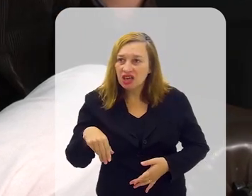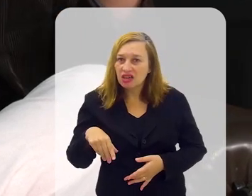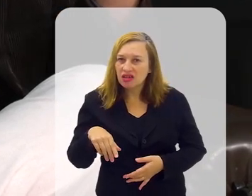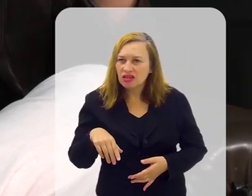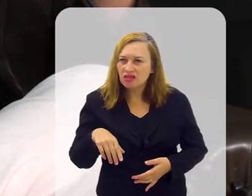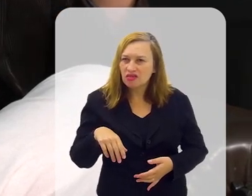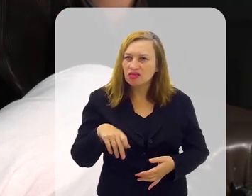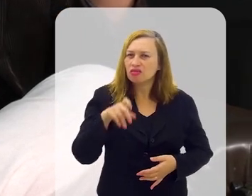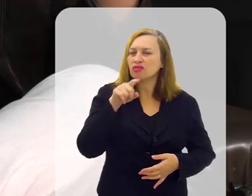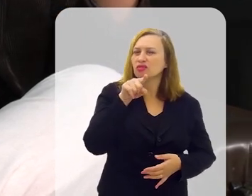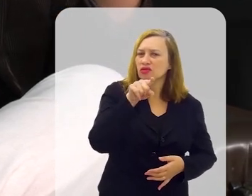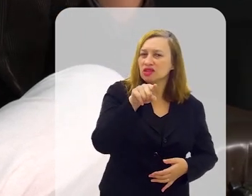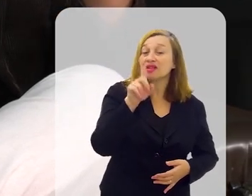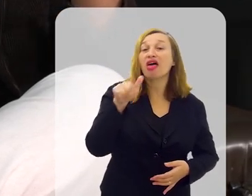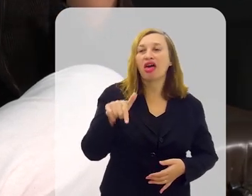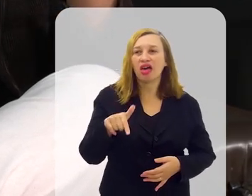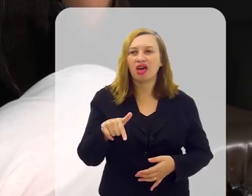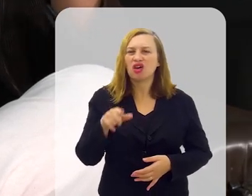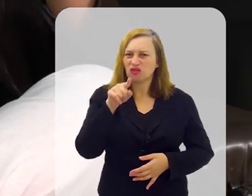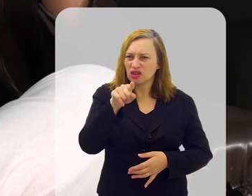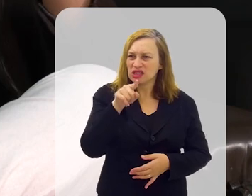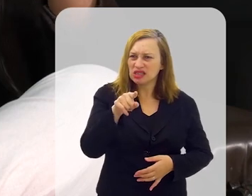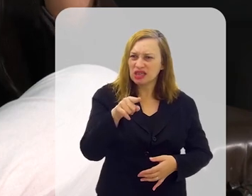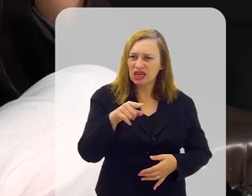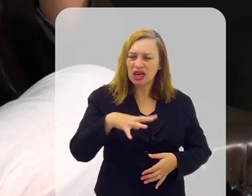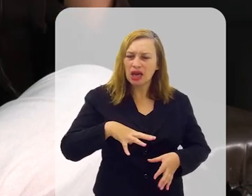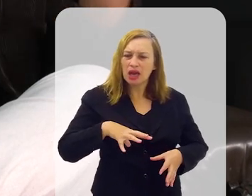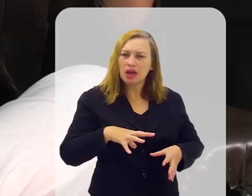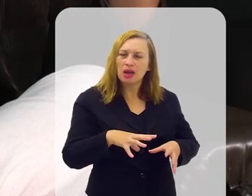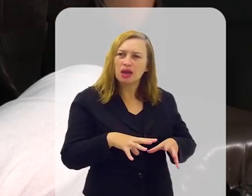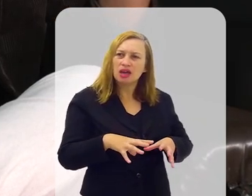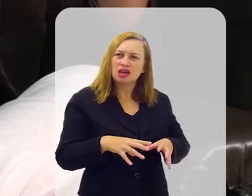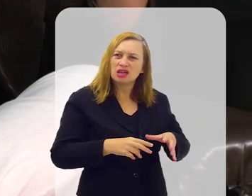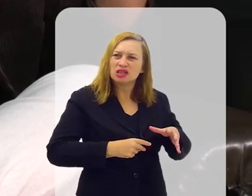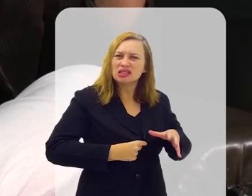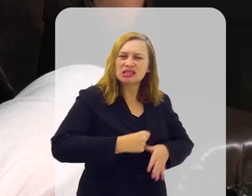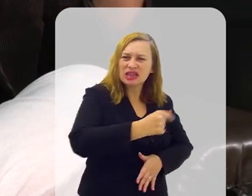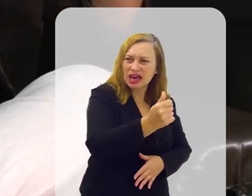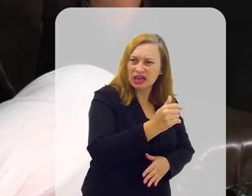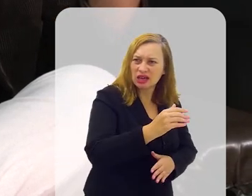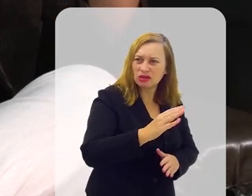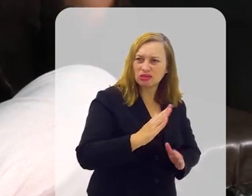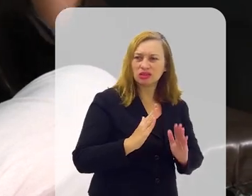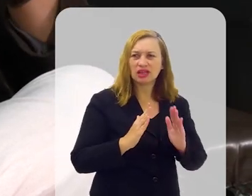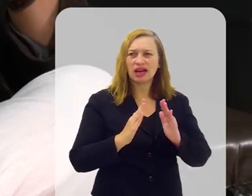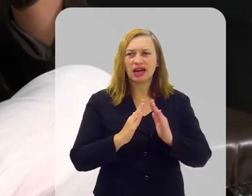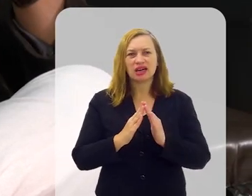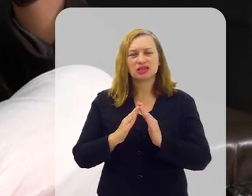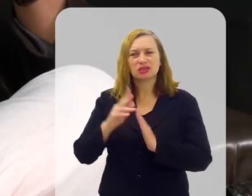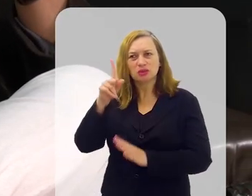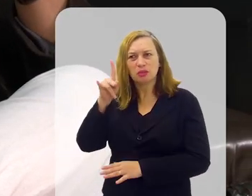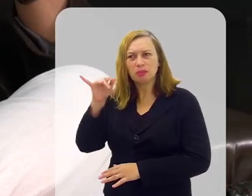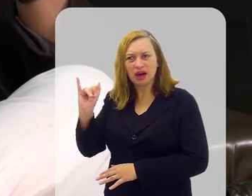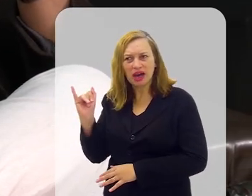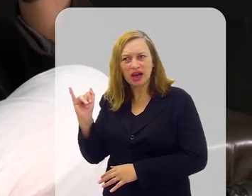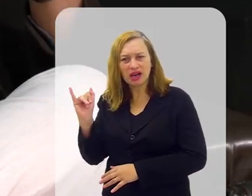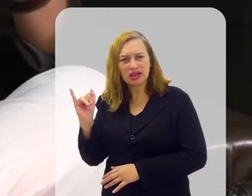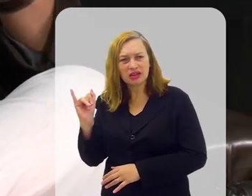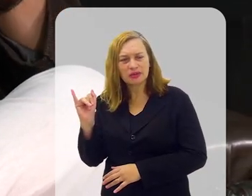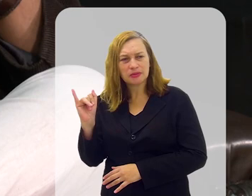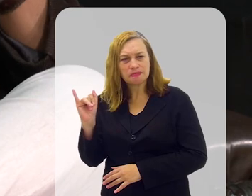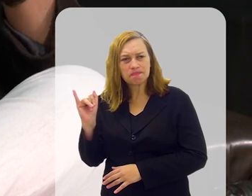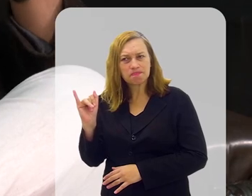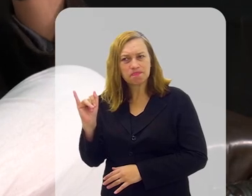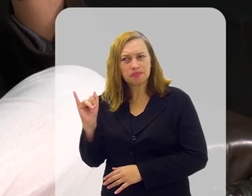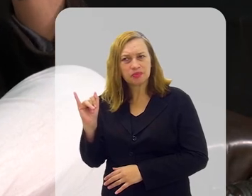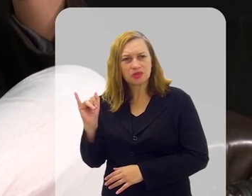você é? Você é aquele que pegou suas mochilas, pegou seus bens, meteu o pé? Você é aquele que está dentro de casa, na